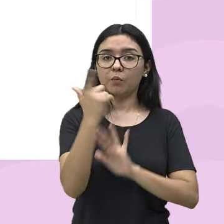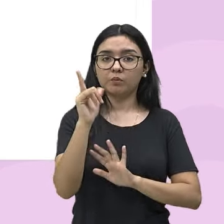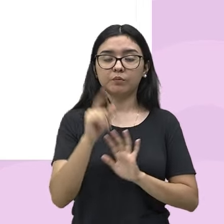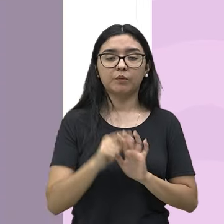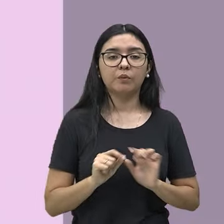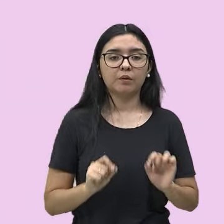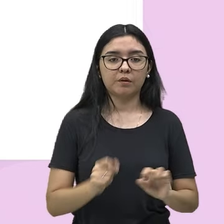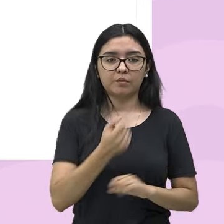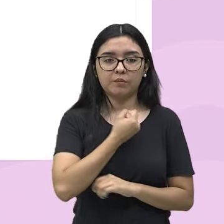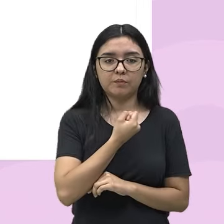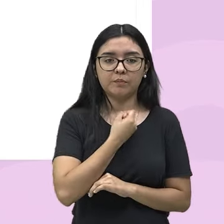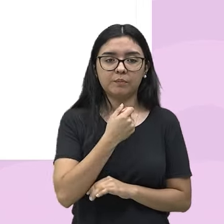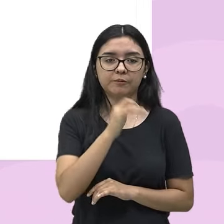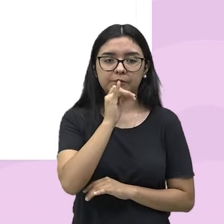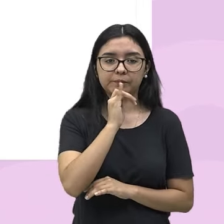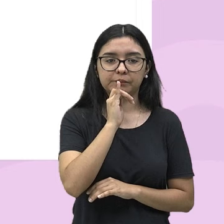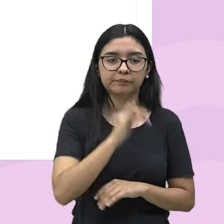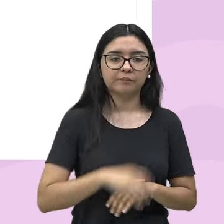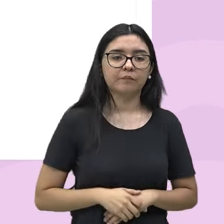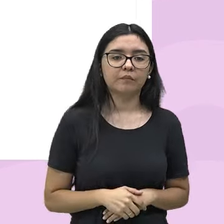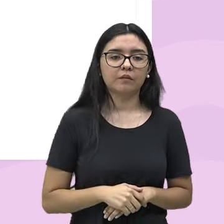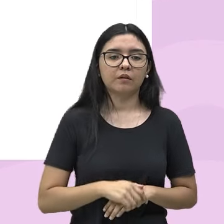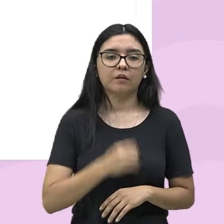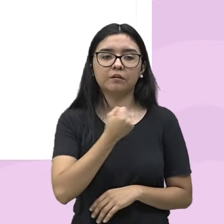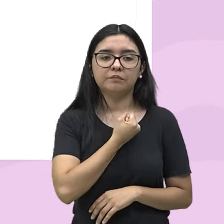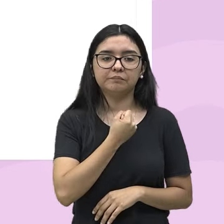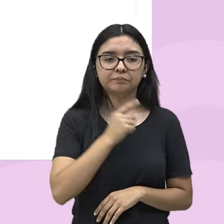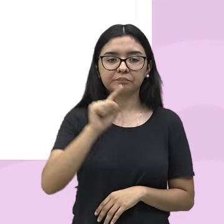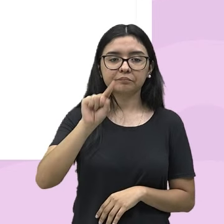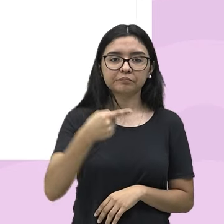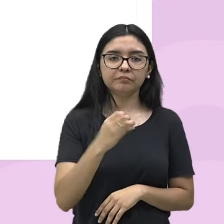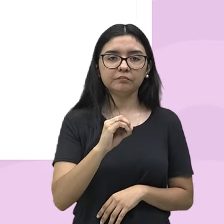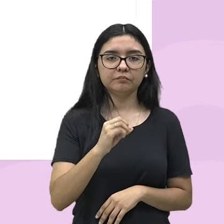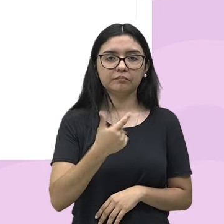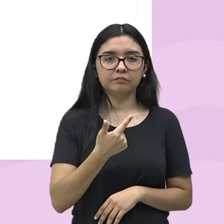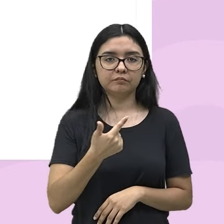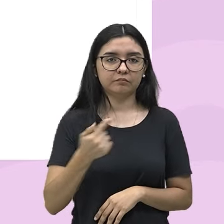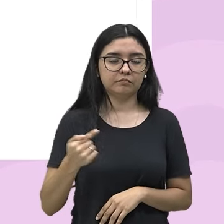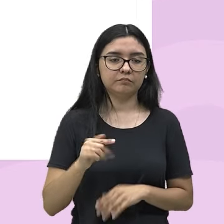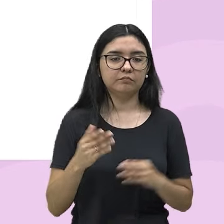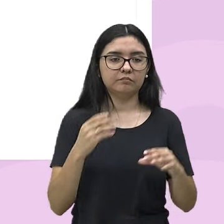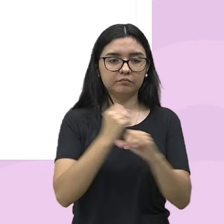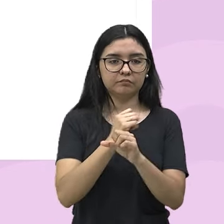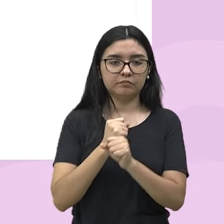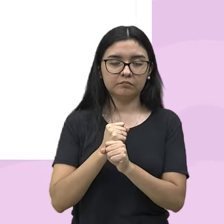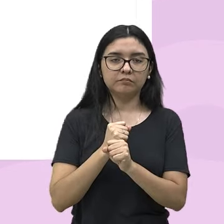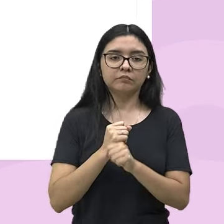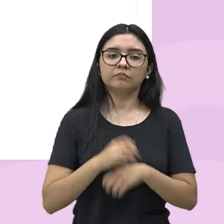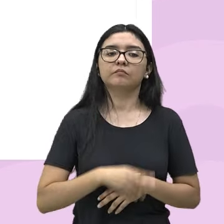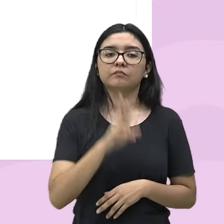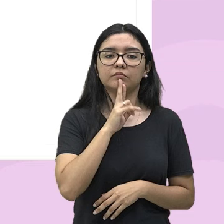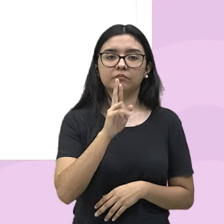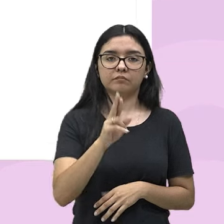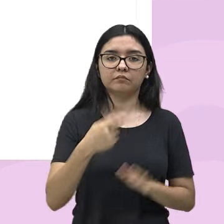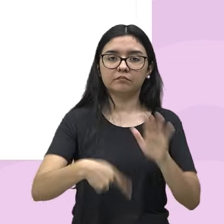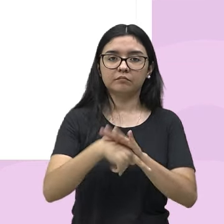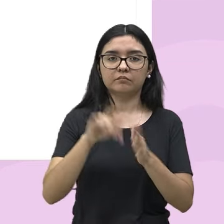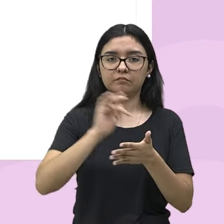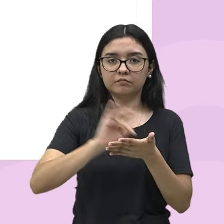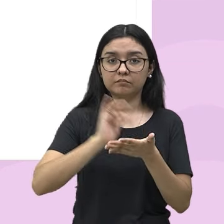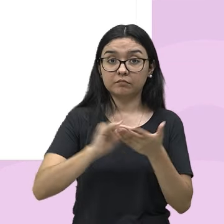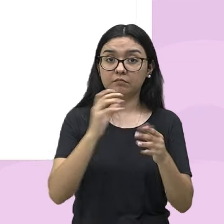calculadora. Acompanhe. O número 1027. Vamos calcular. Resposta da nossa